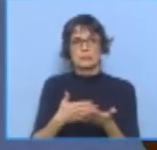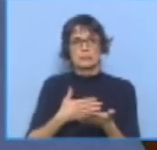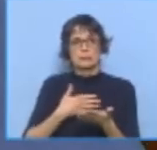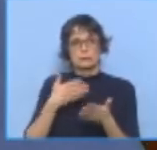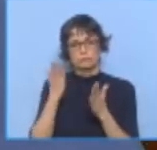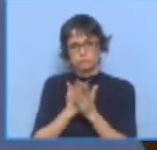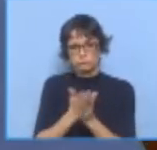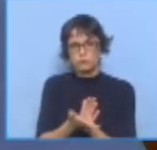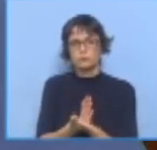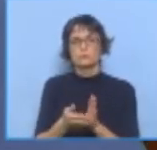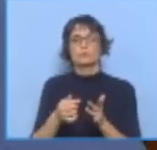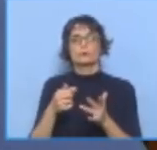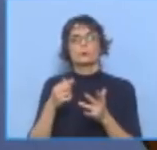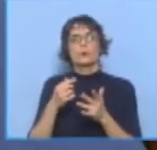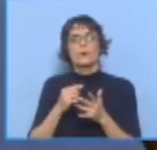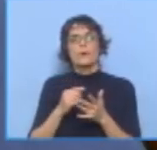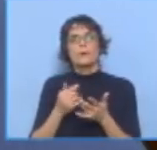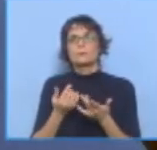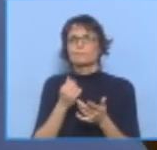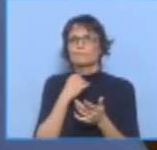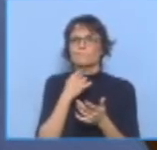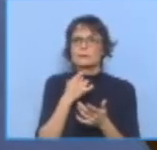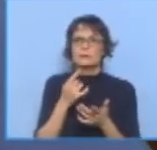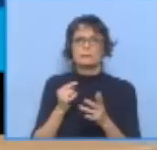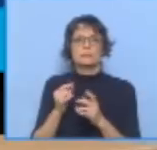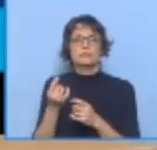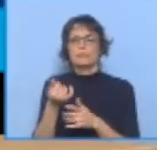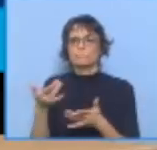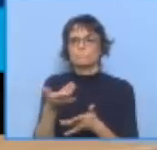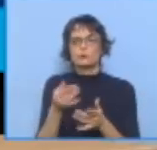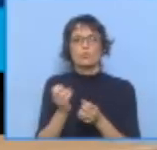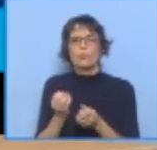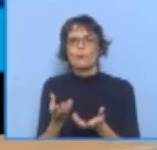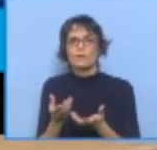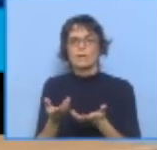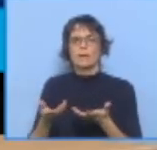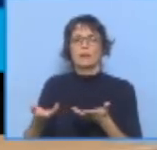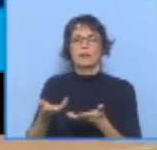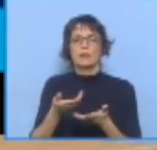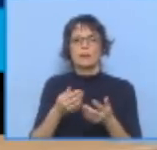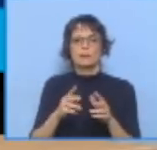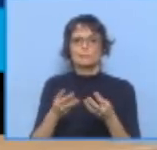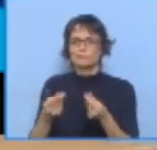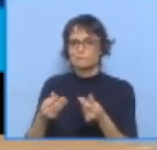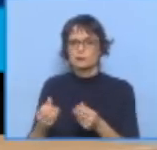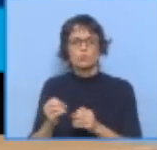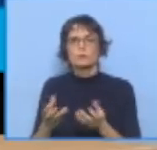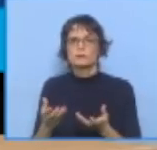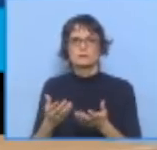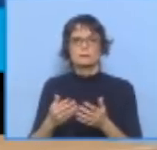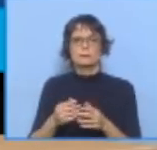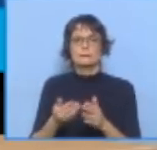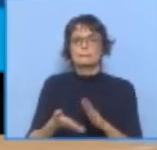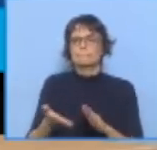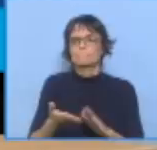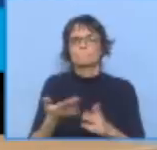completa. Devido à falta de meios, à pressa, foi-se arrastando no tempo,